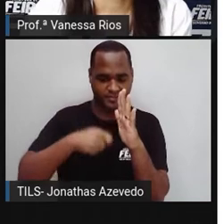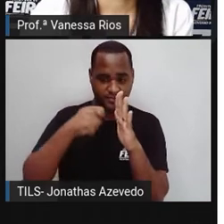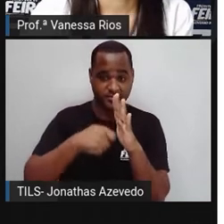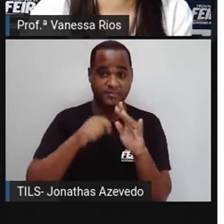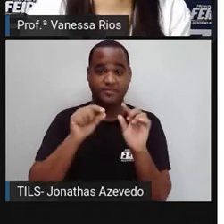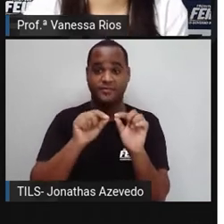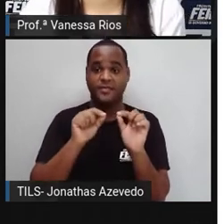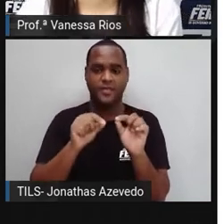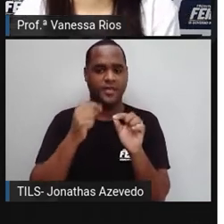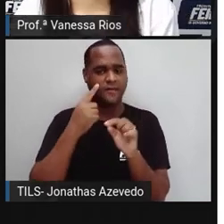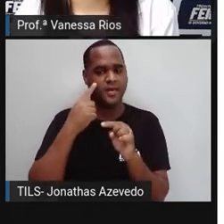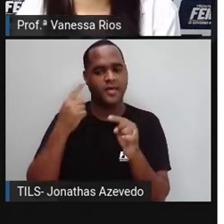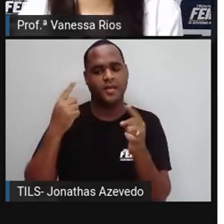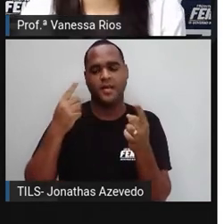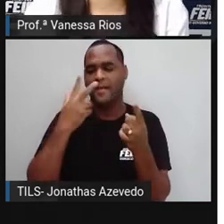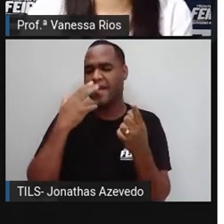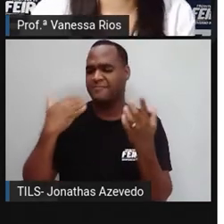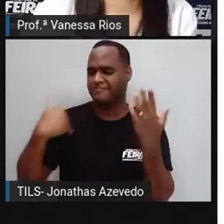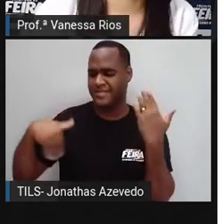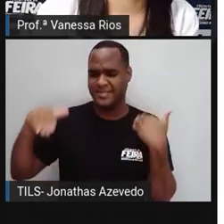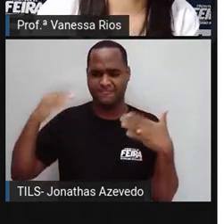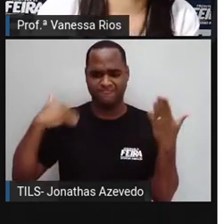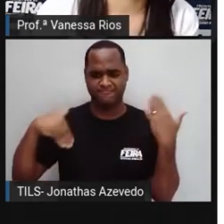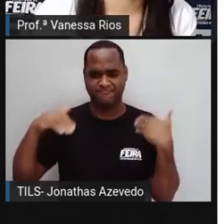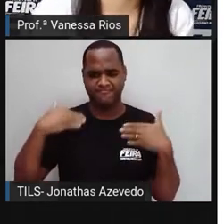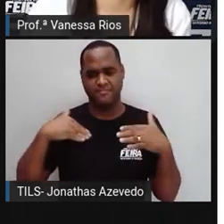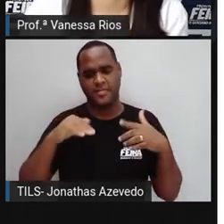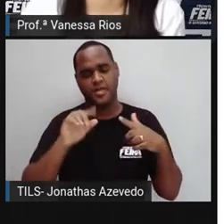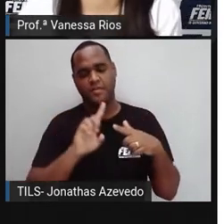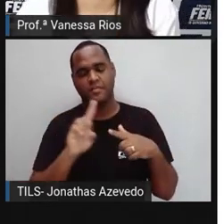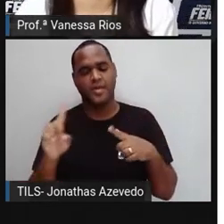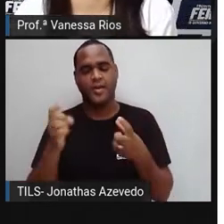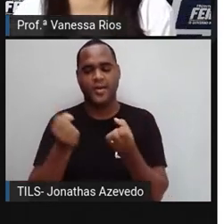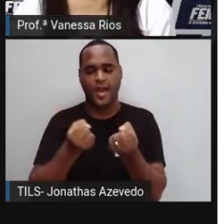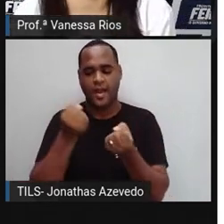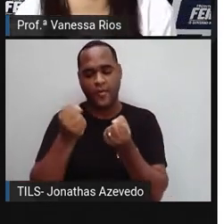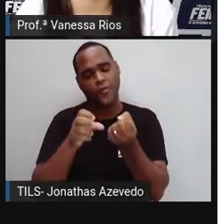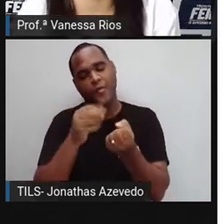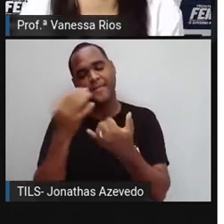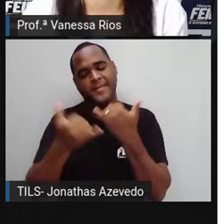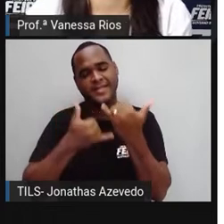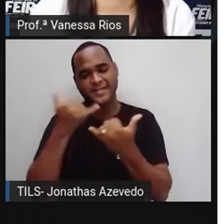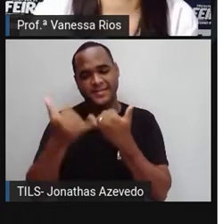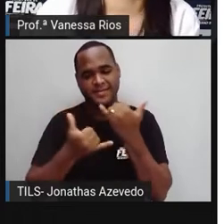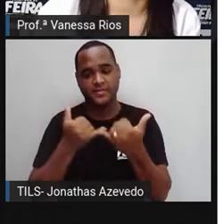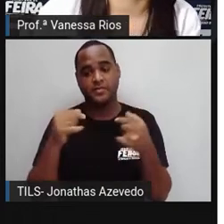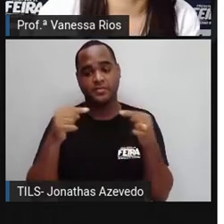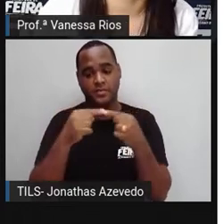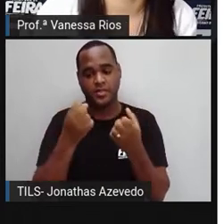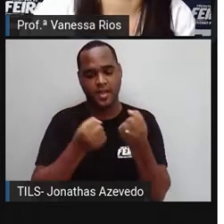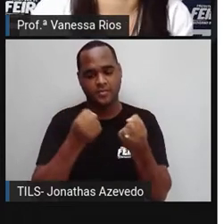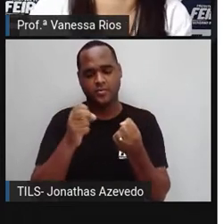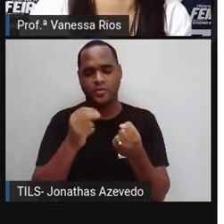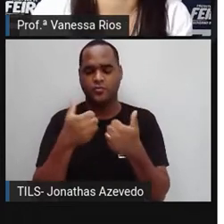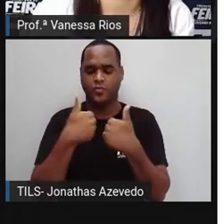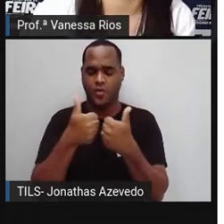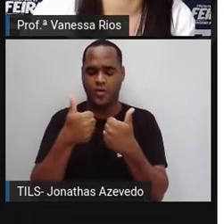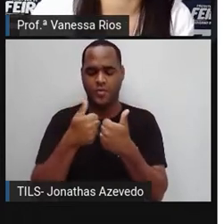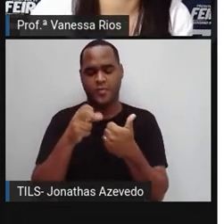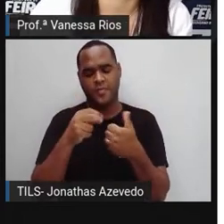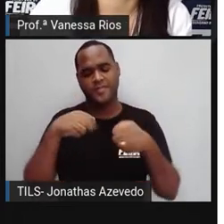Quando a gente pensa em passear, a gente já pensa logo em sair de carro, em se divertir, se não for de carro, pegar um ônibus,